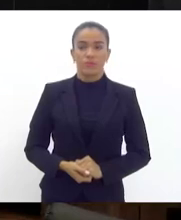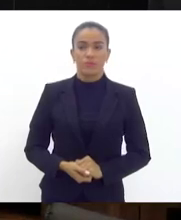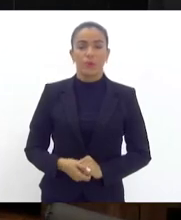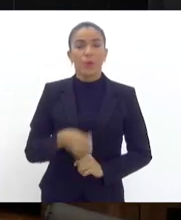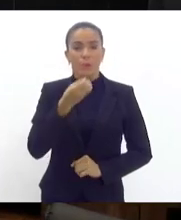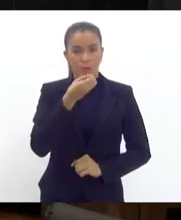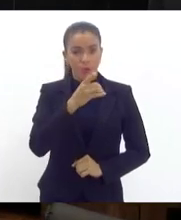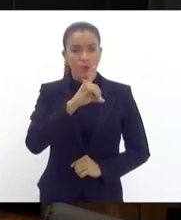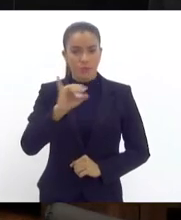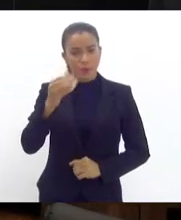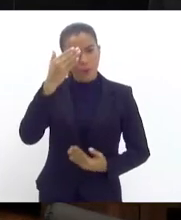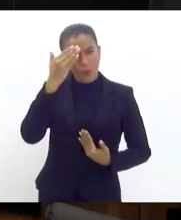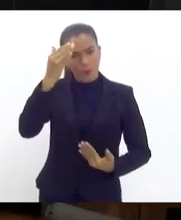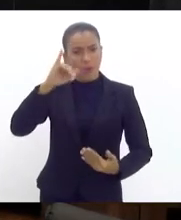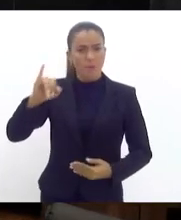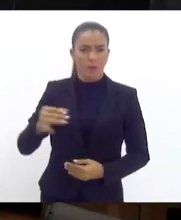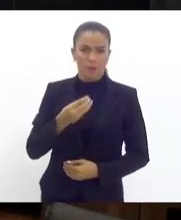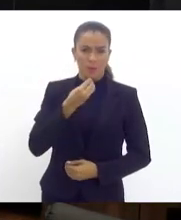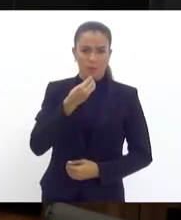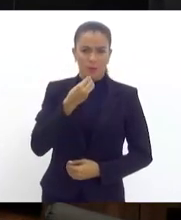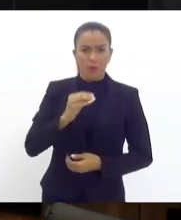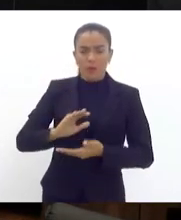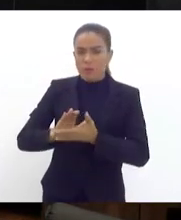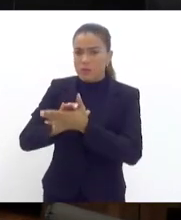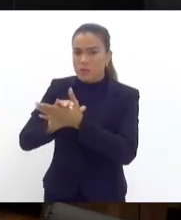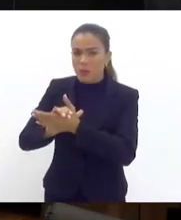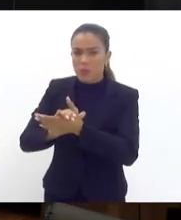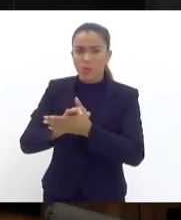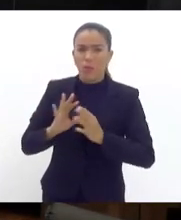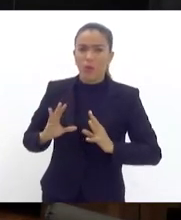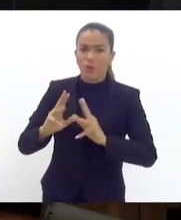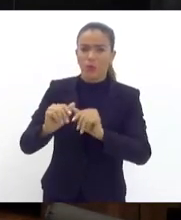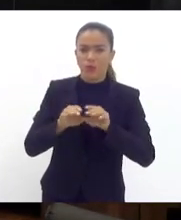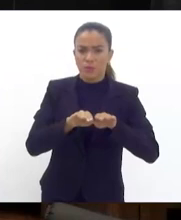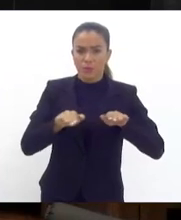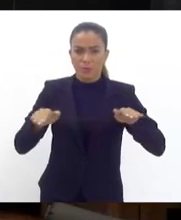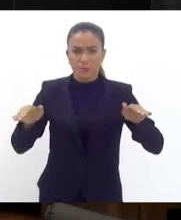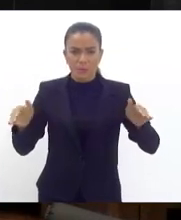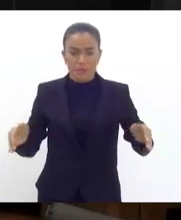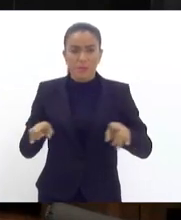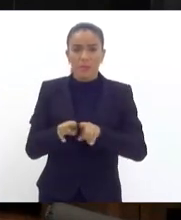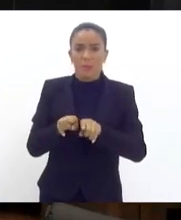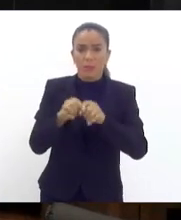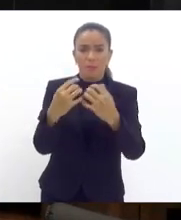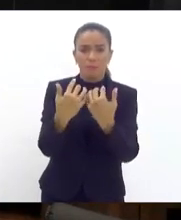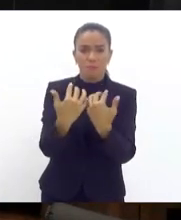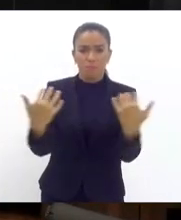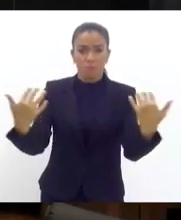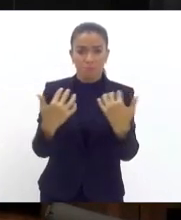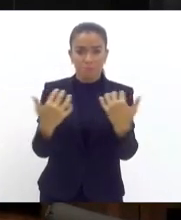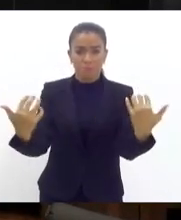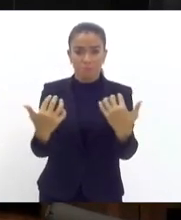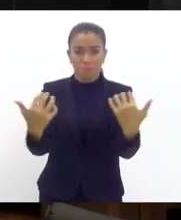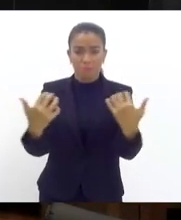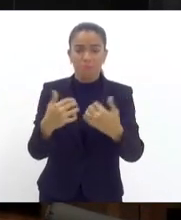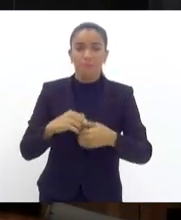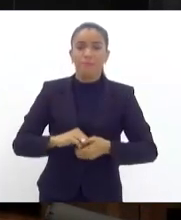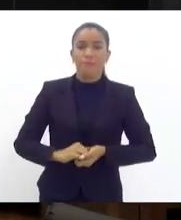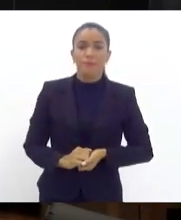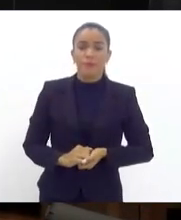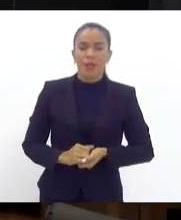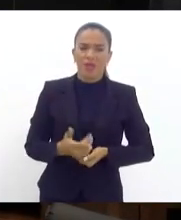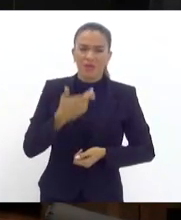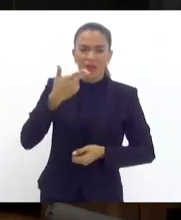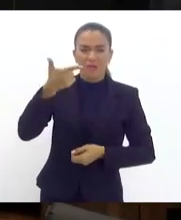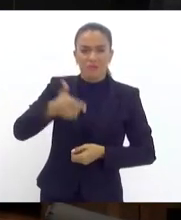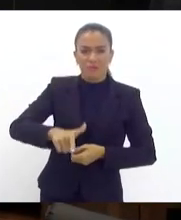bom dia obrigado pela oportunidade faça uma saudação à mesa e aos presentes aqui hoje olha só eu não vou ser